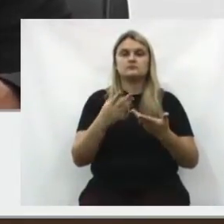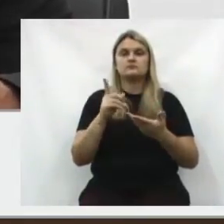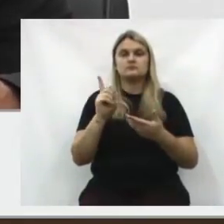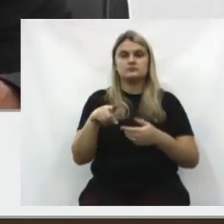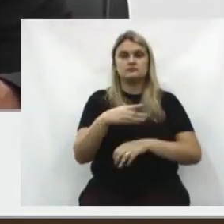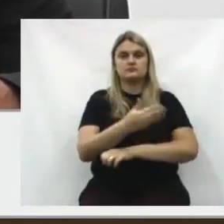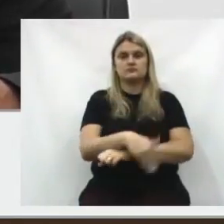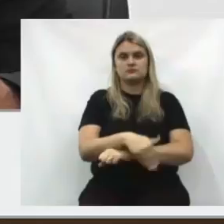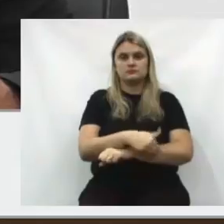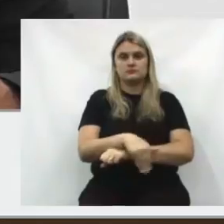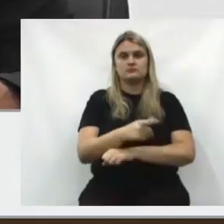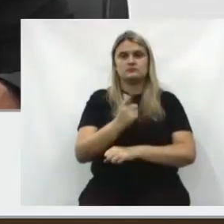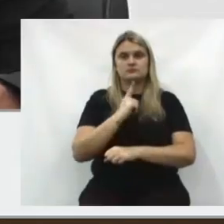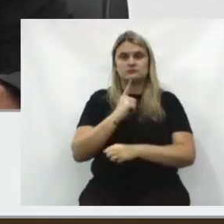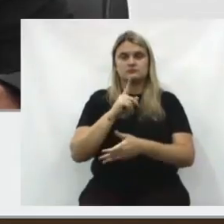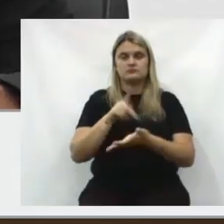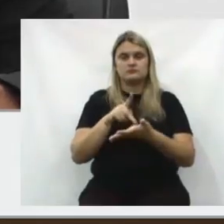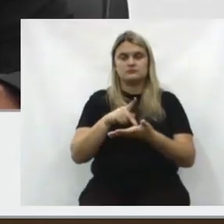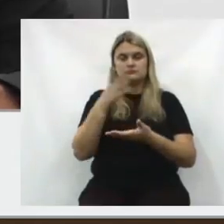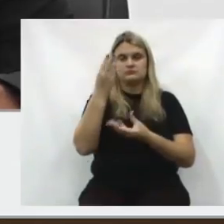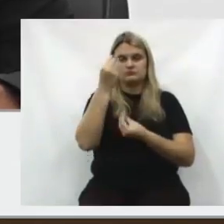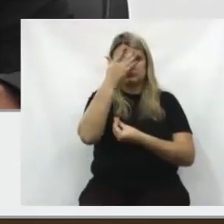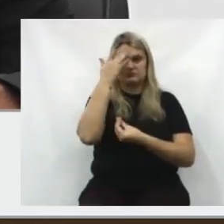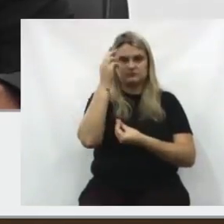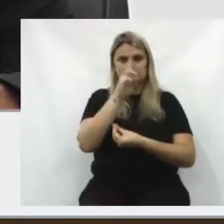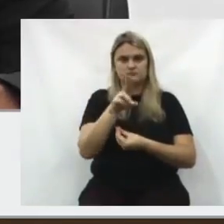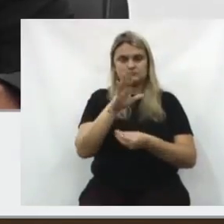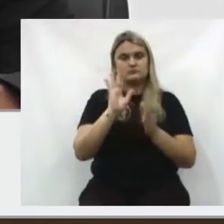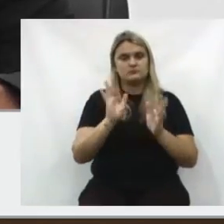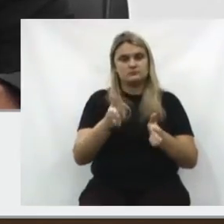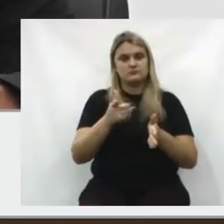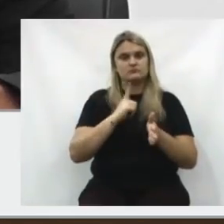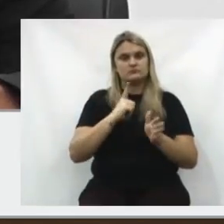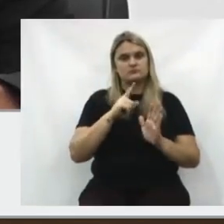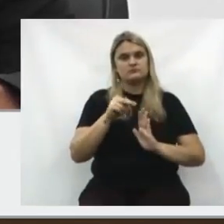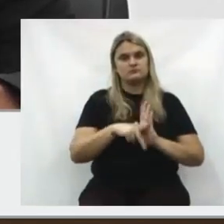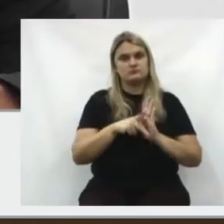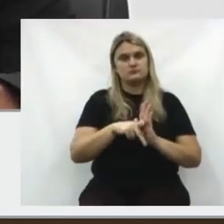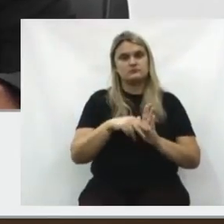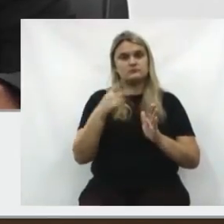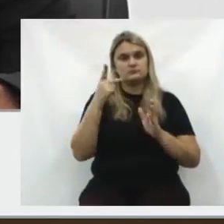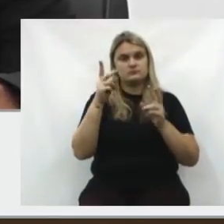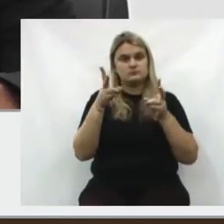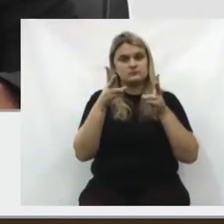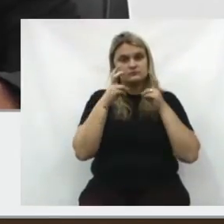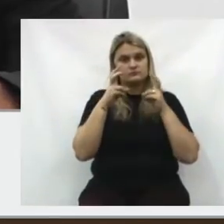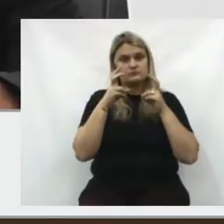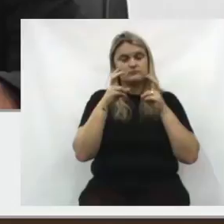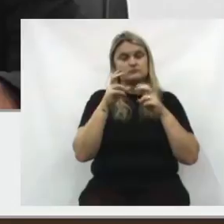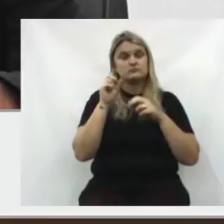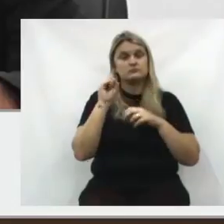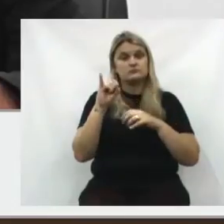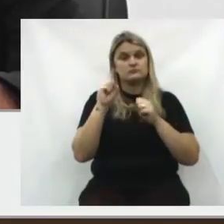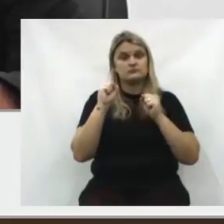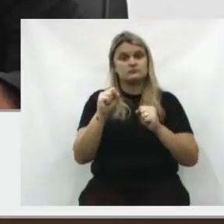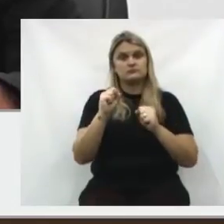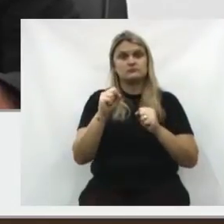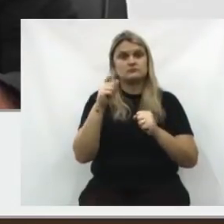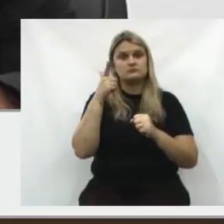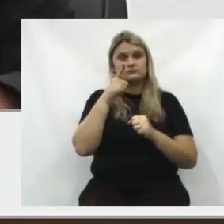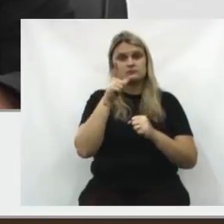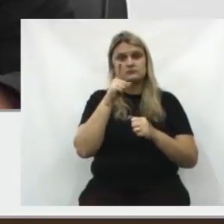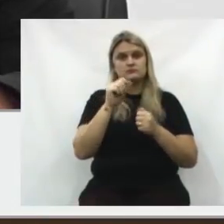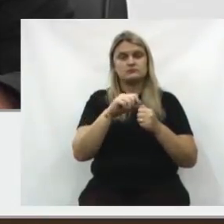problemas, e que seja essa rua que tem realmente um fluxo grande. Então, já existia o projeto para que se verifique e que